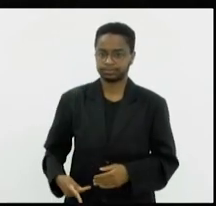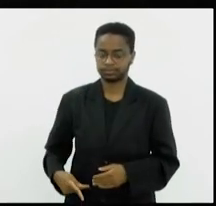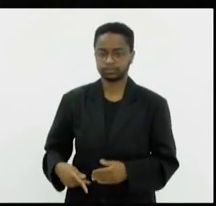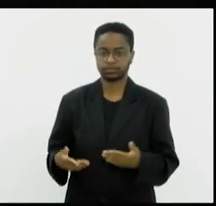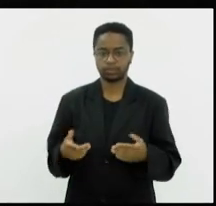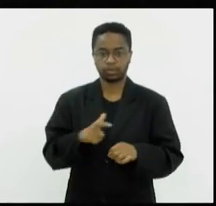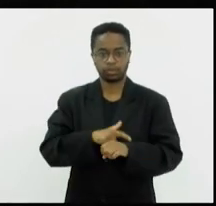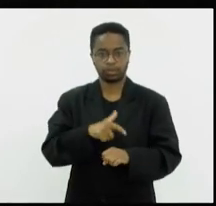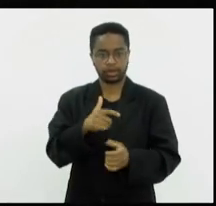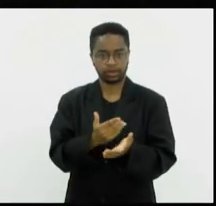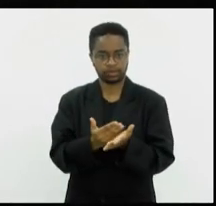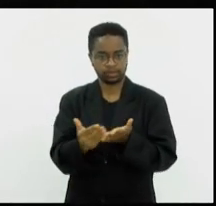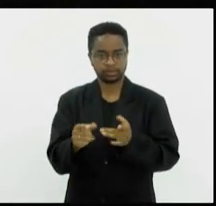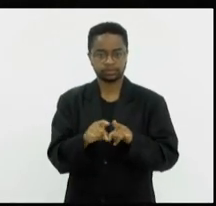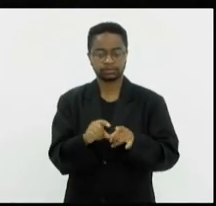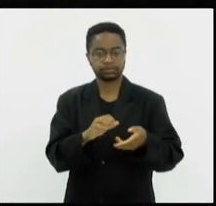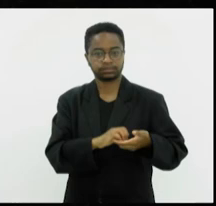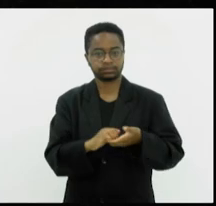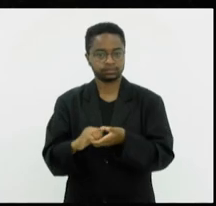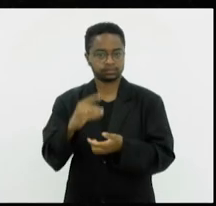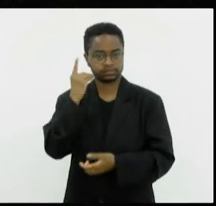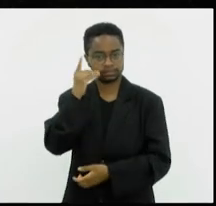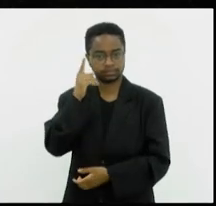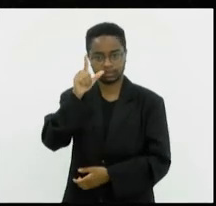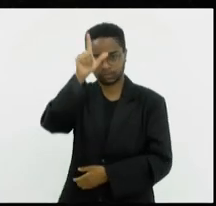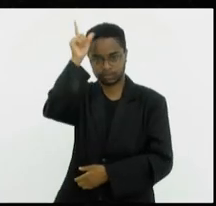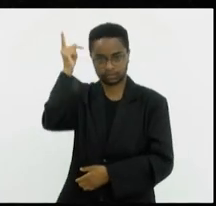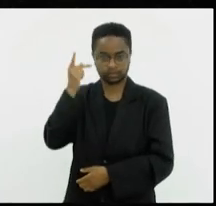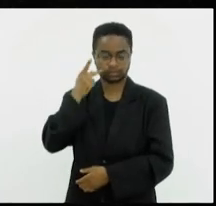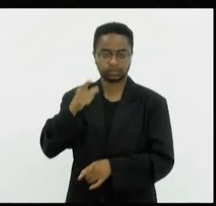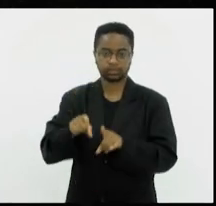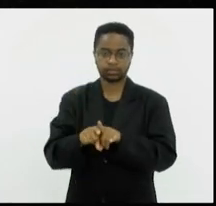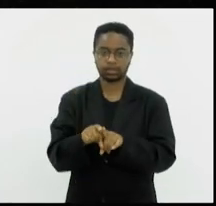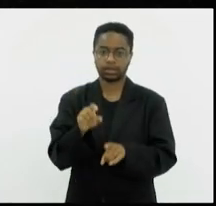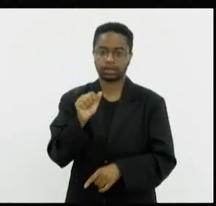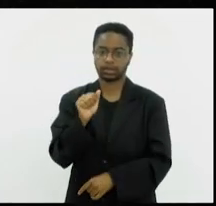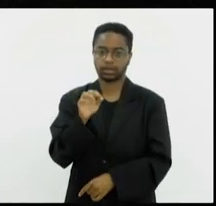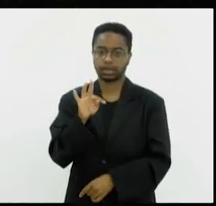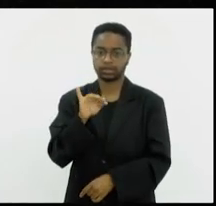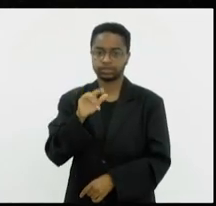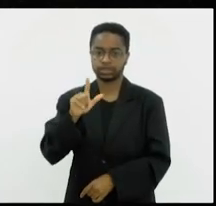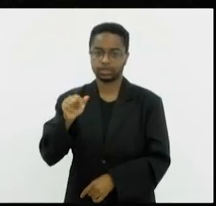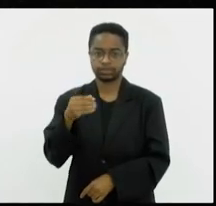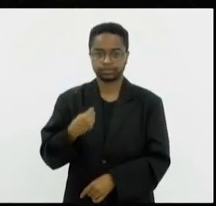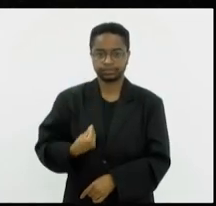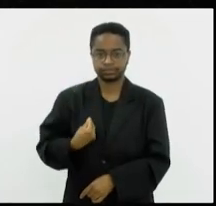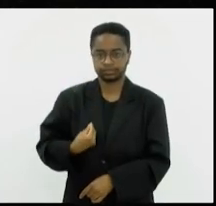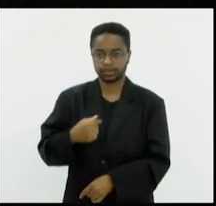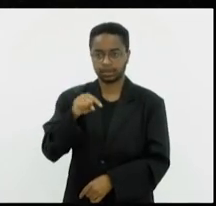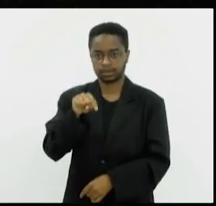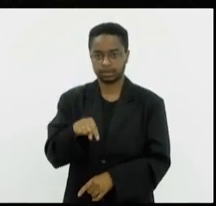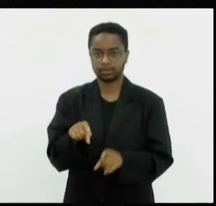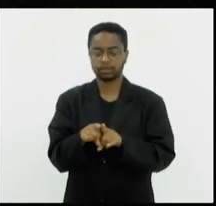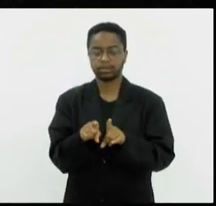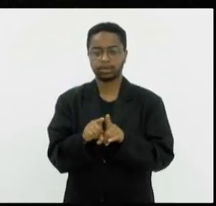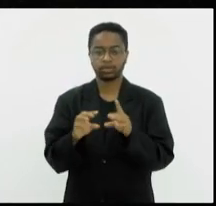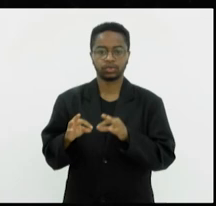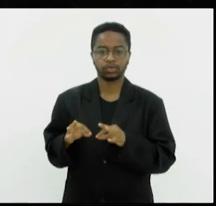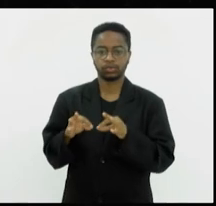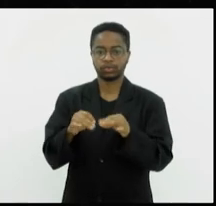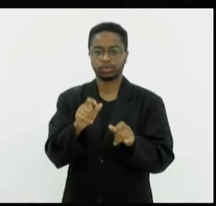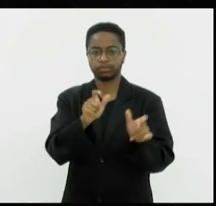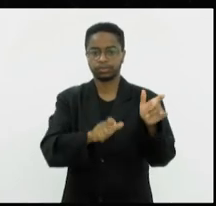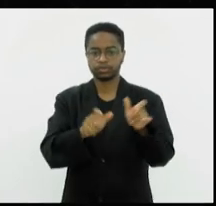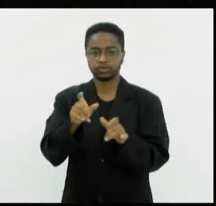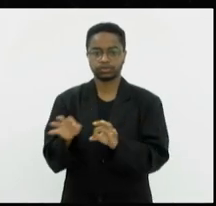Inicial e saudar aqui Deputado Luis palgo Deputado Atila Nunes que se encontram em plenário e também a todos aqueles que